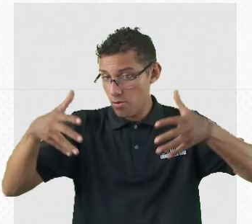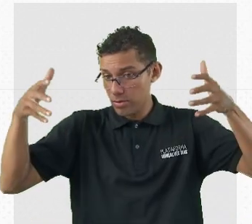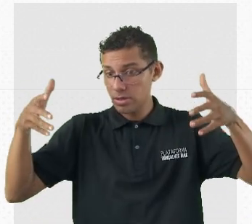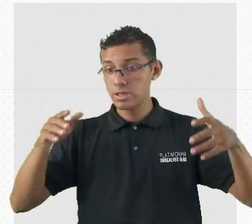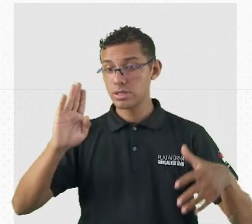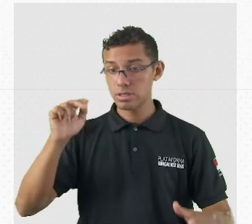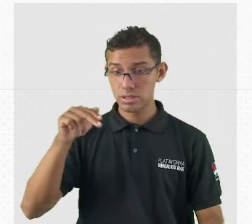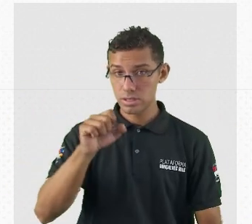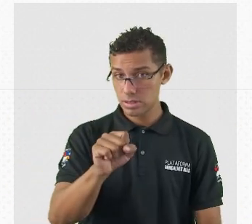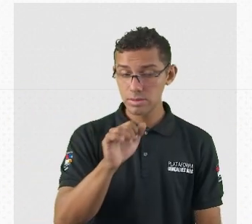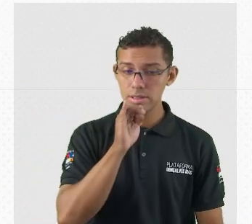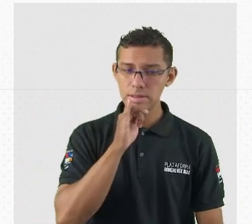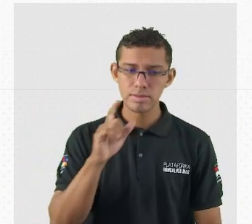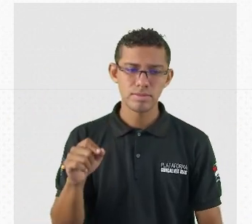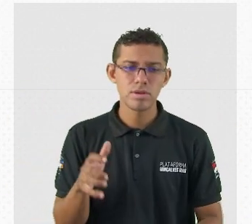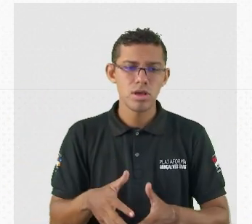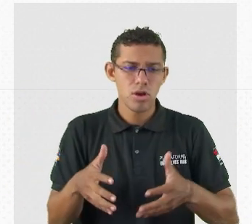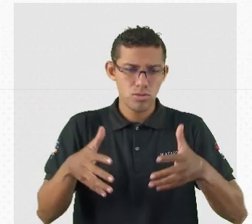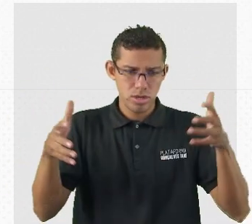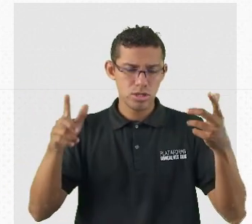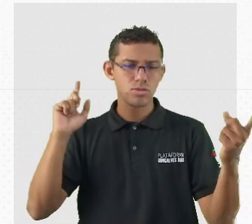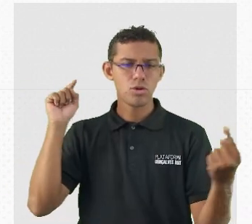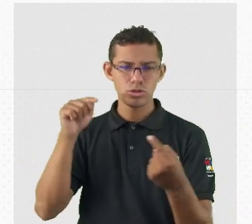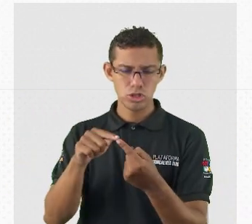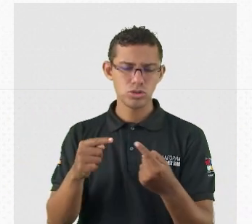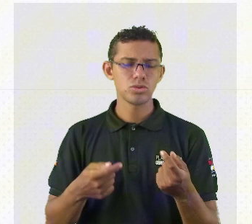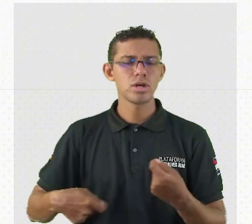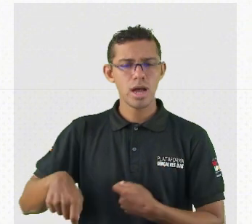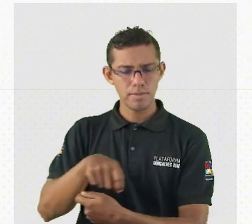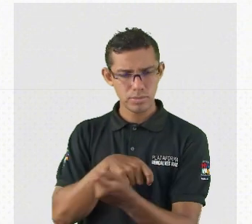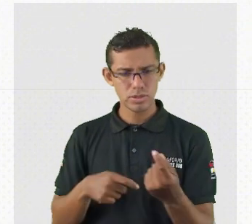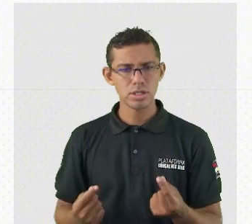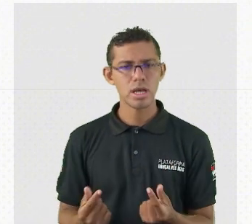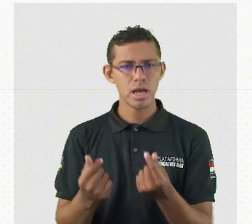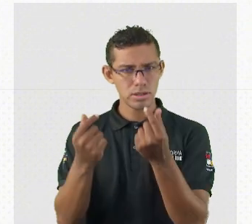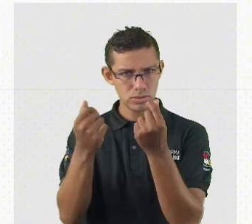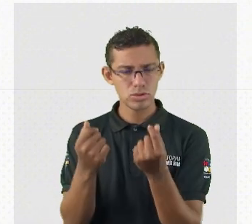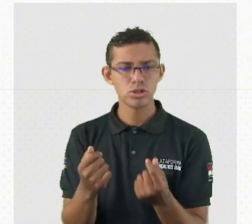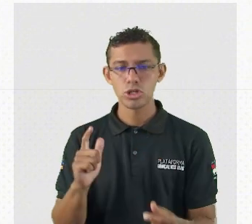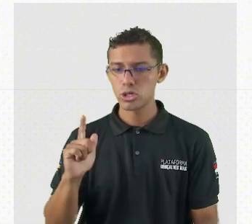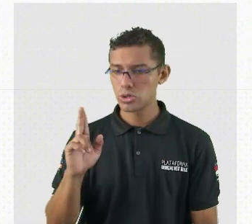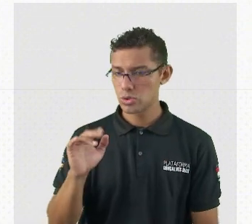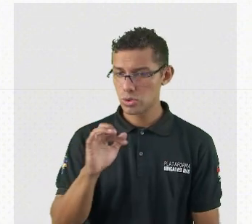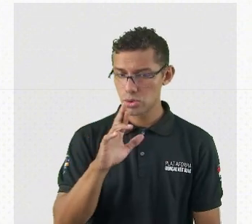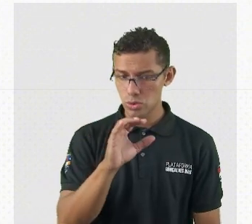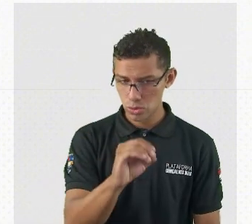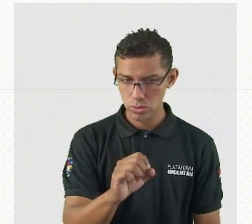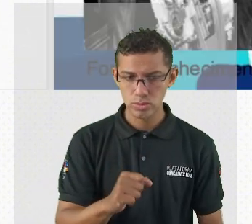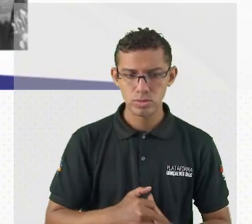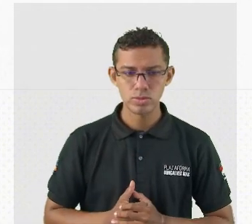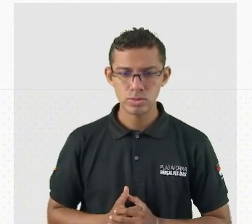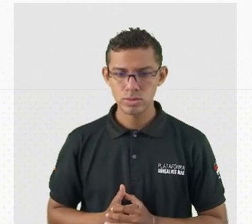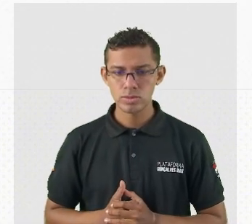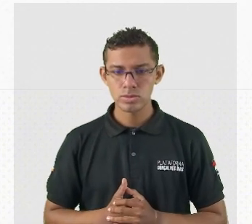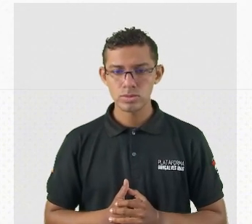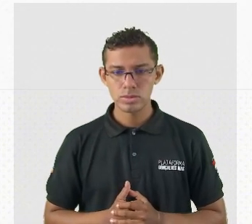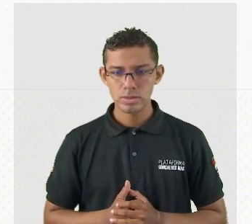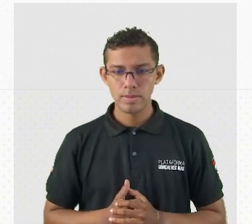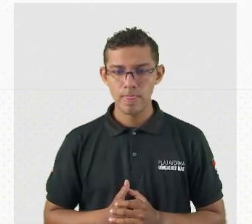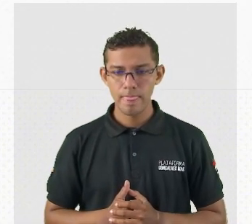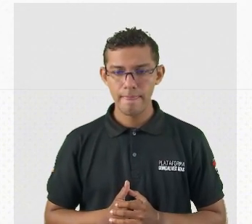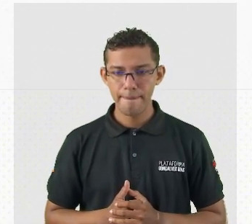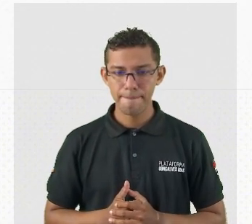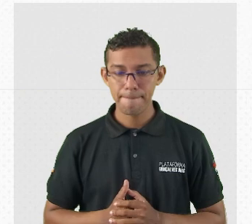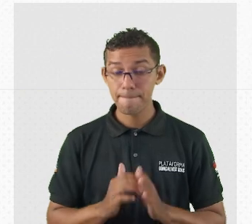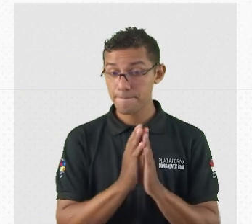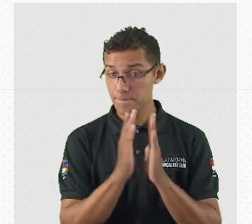bens por tempo, eu aumento o meu objetivo capitalista, que é a obtenção do lucro do acúmulo de capital. Tá? Então,